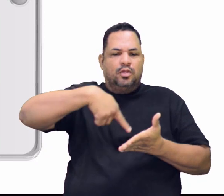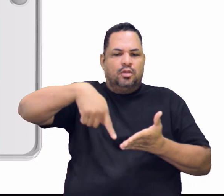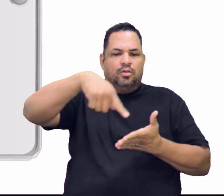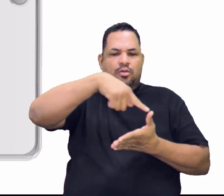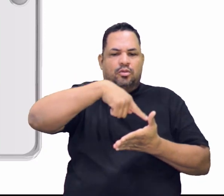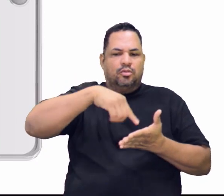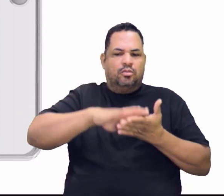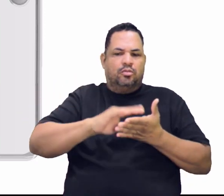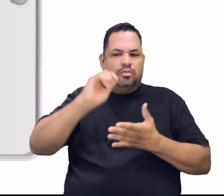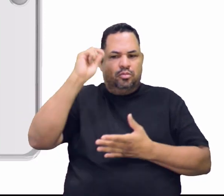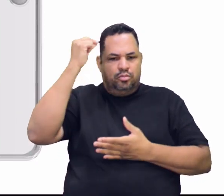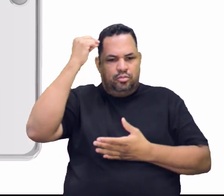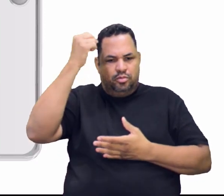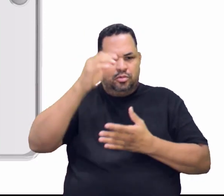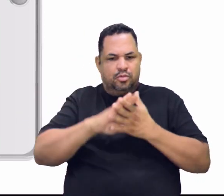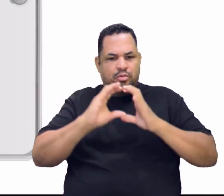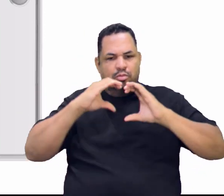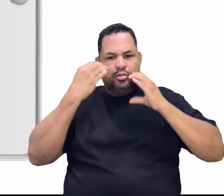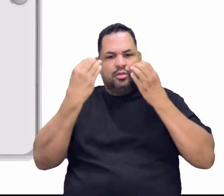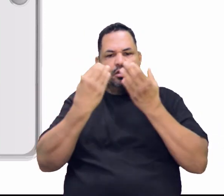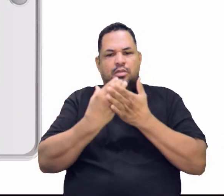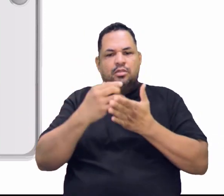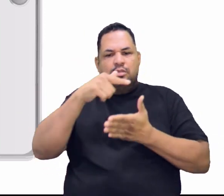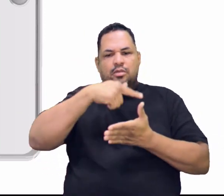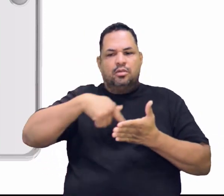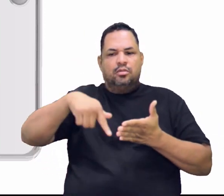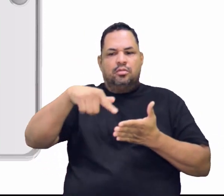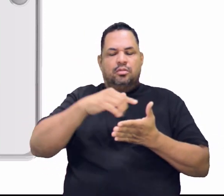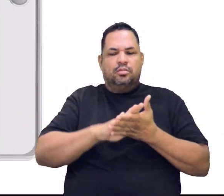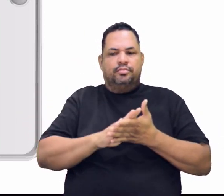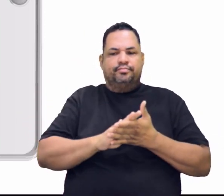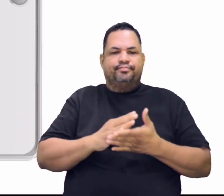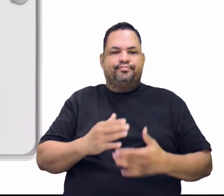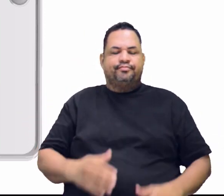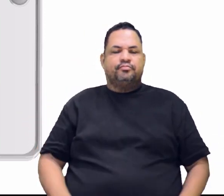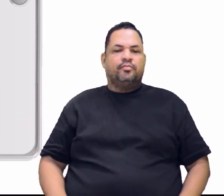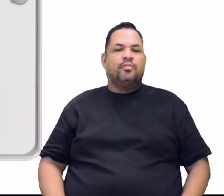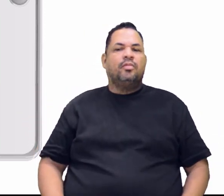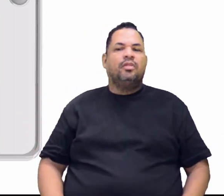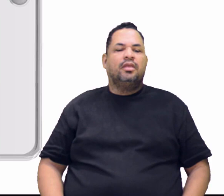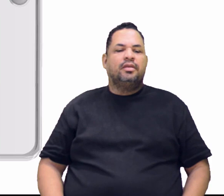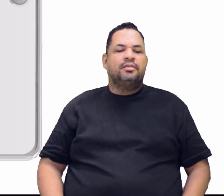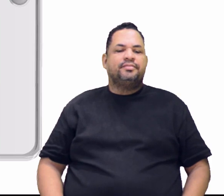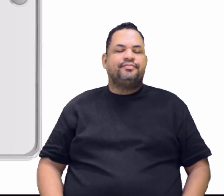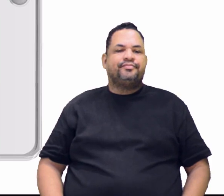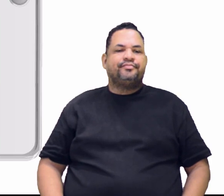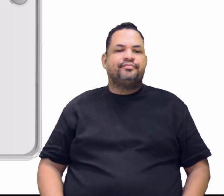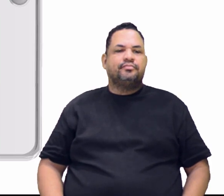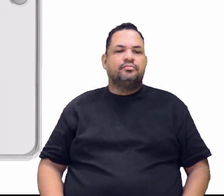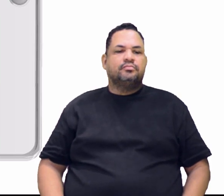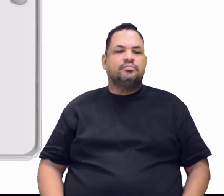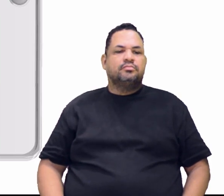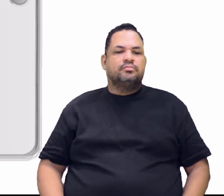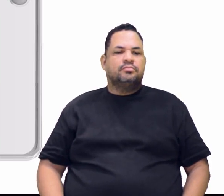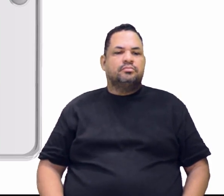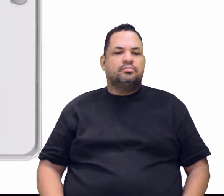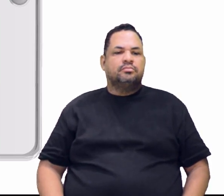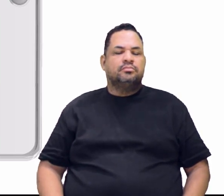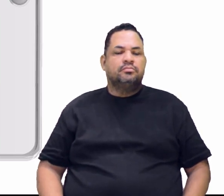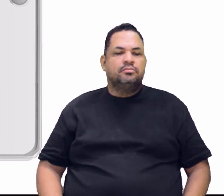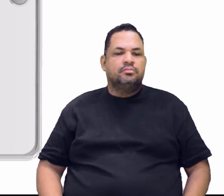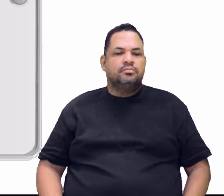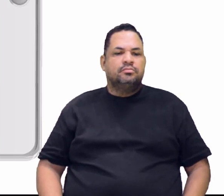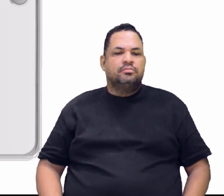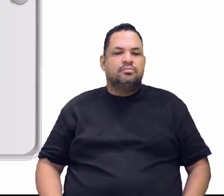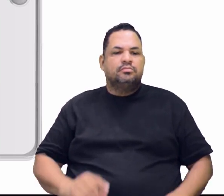piolho e a comunidade quilombola. Sabe que os escravos do Guaporé, eles irão aparecer